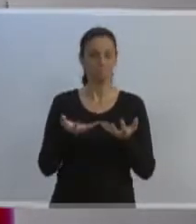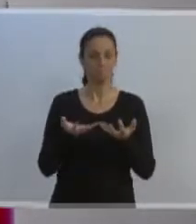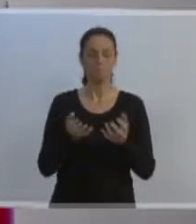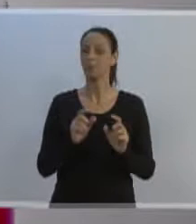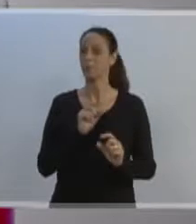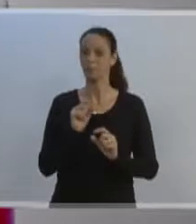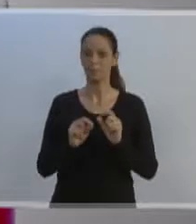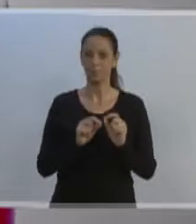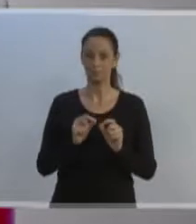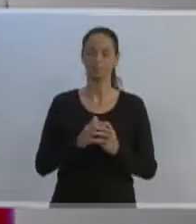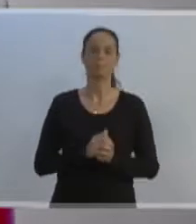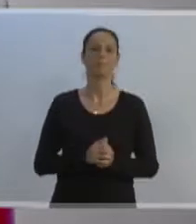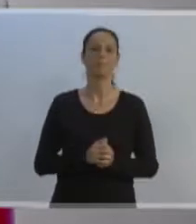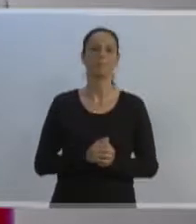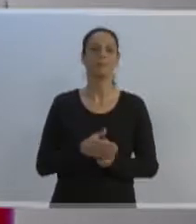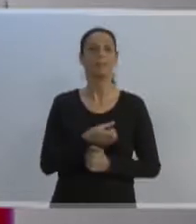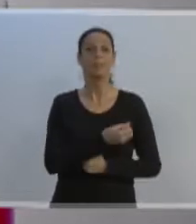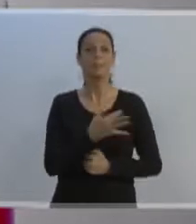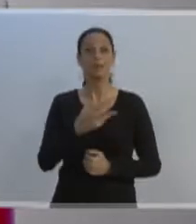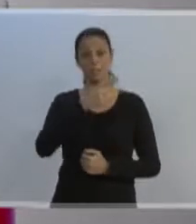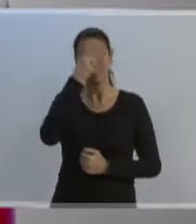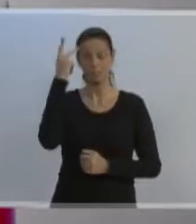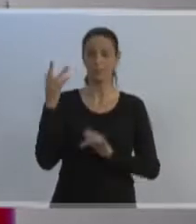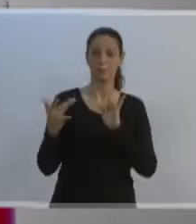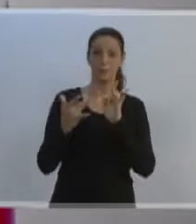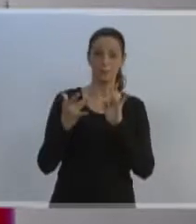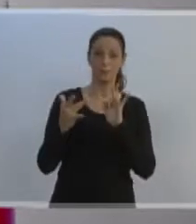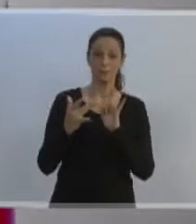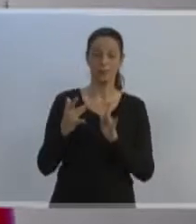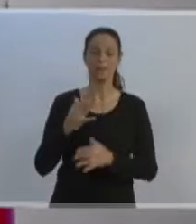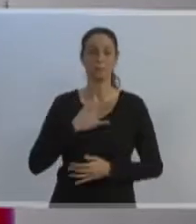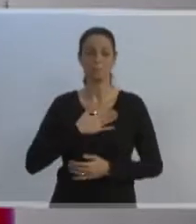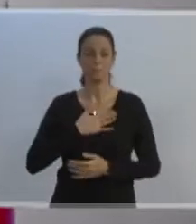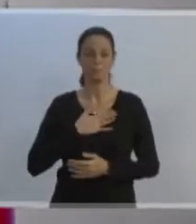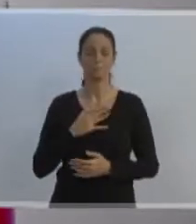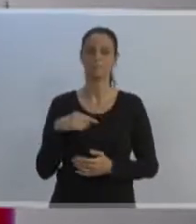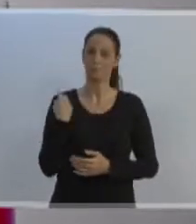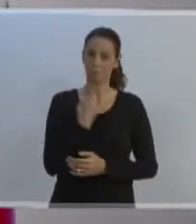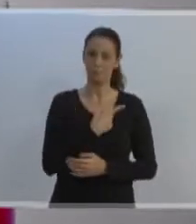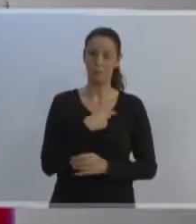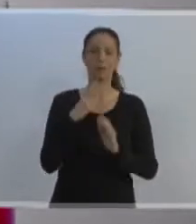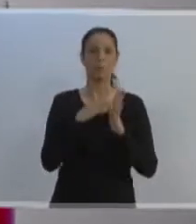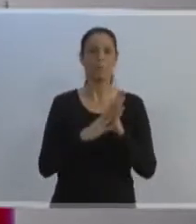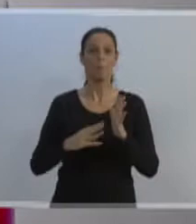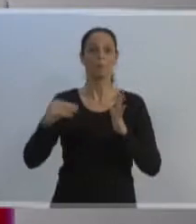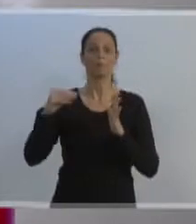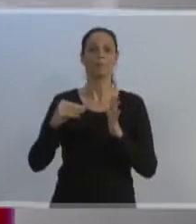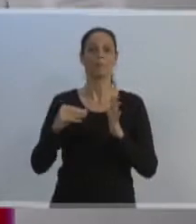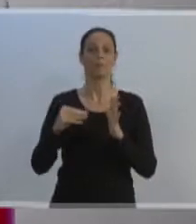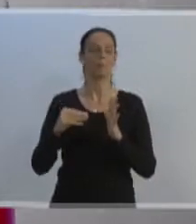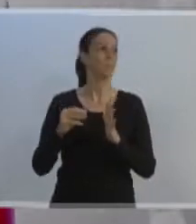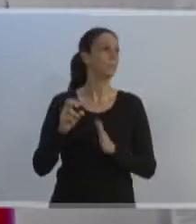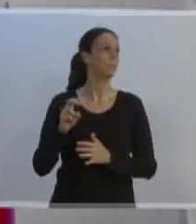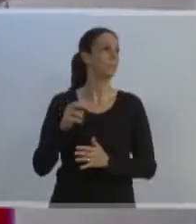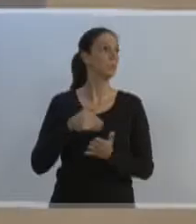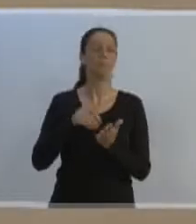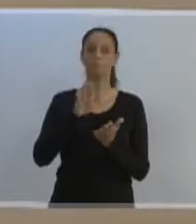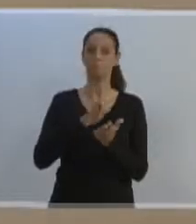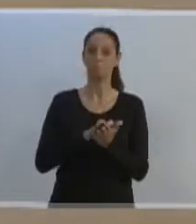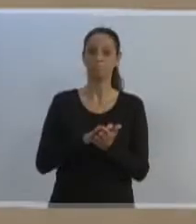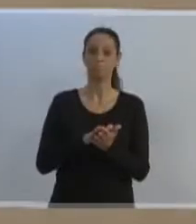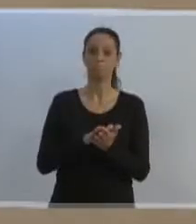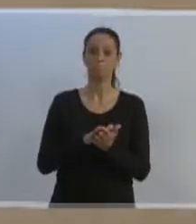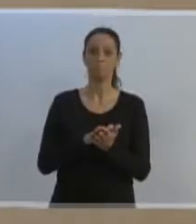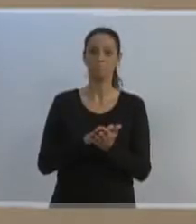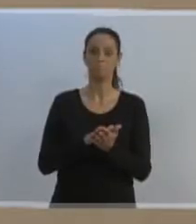com muitas pessoas que estão entrando em contato conosco, com um modelo de notificação extrajudicial. Está